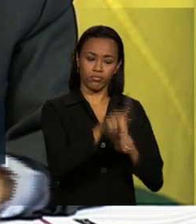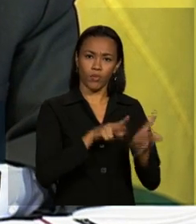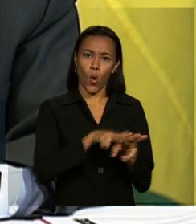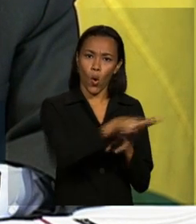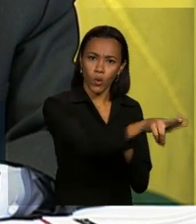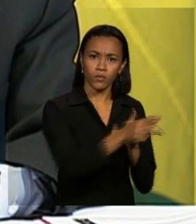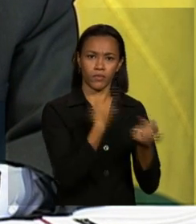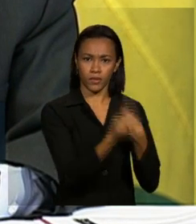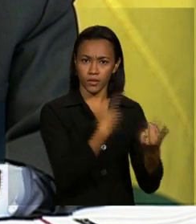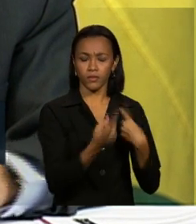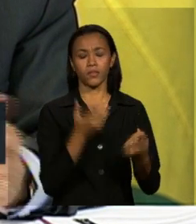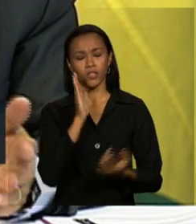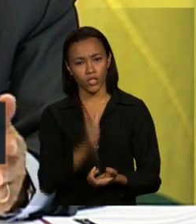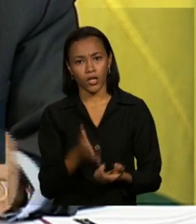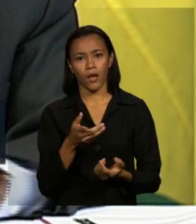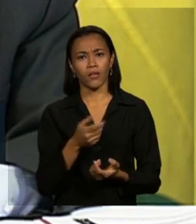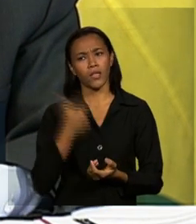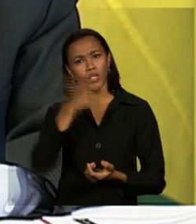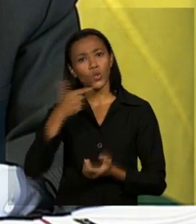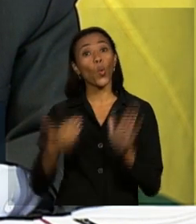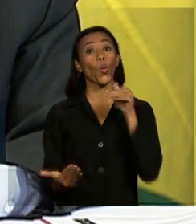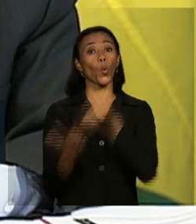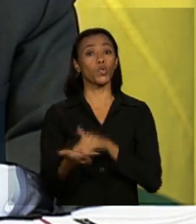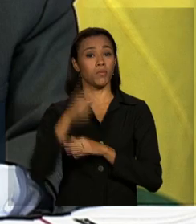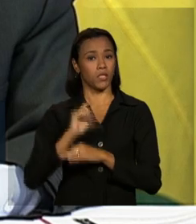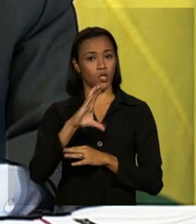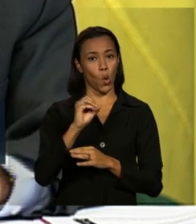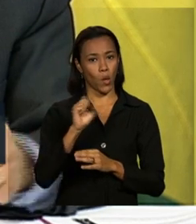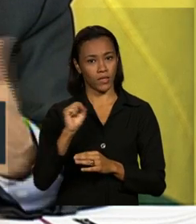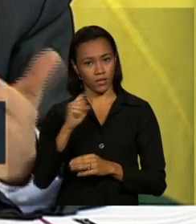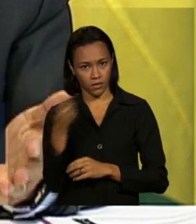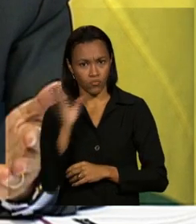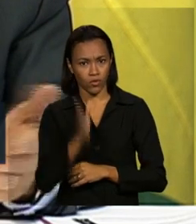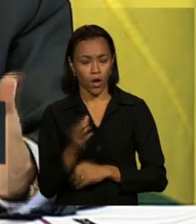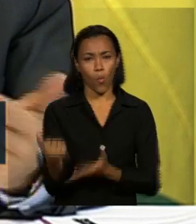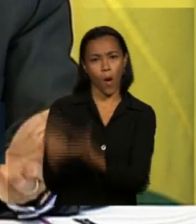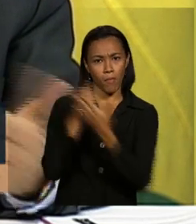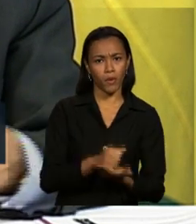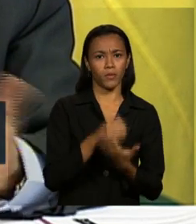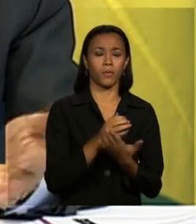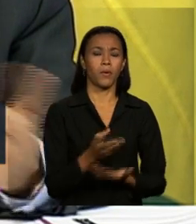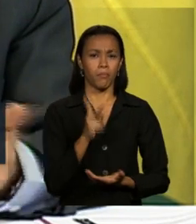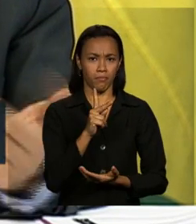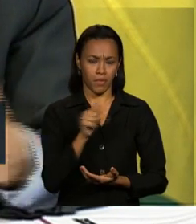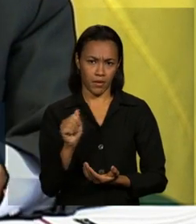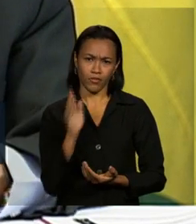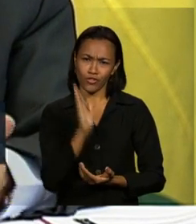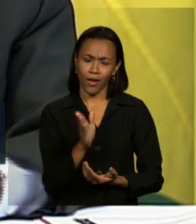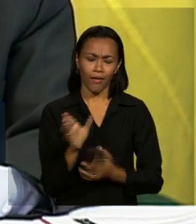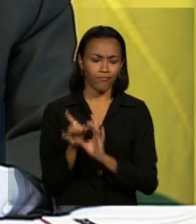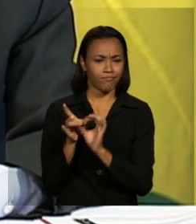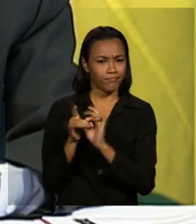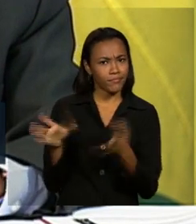nas últimas concessões com o apoio da da da da ebp eh que já se dispôs e